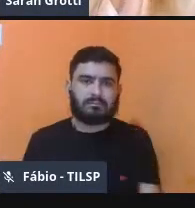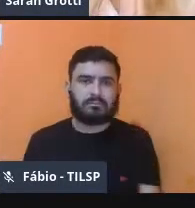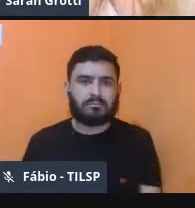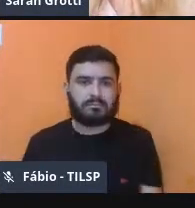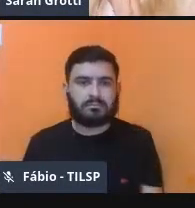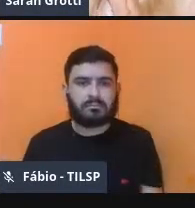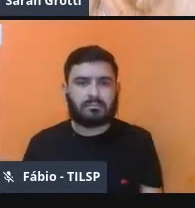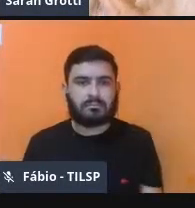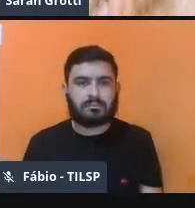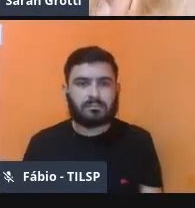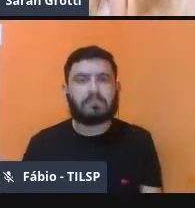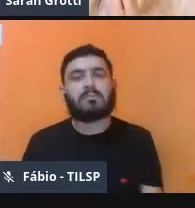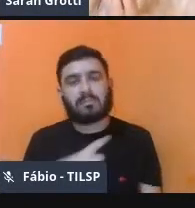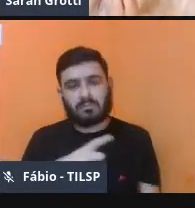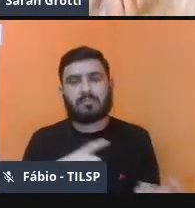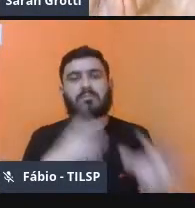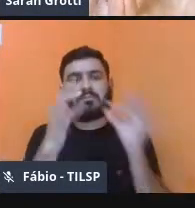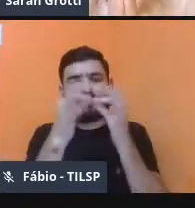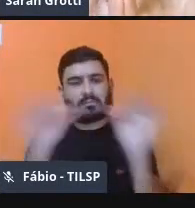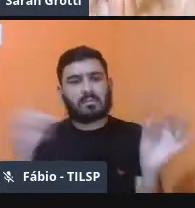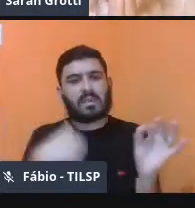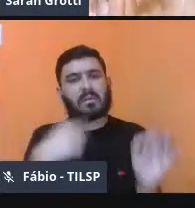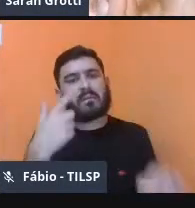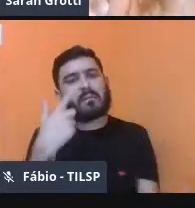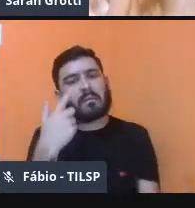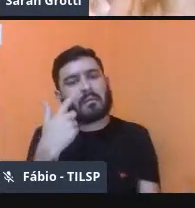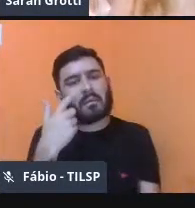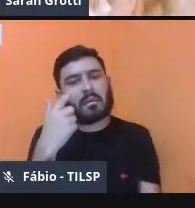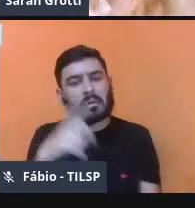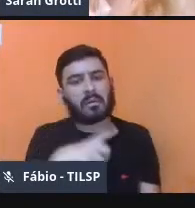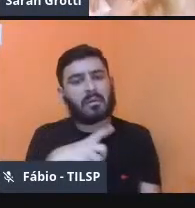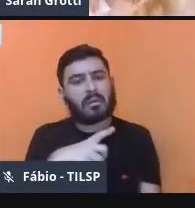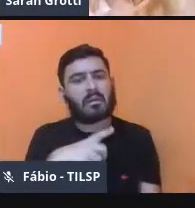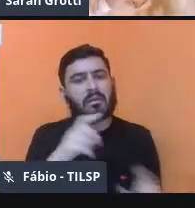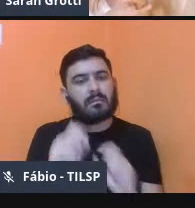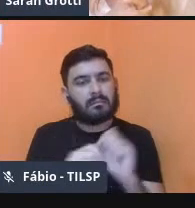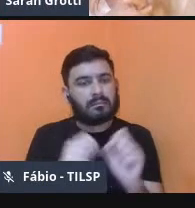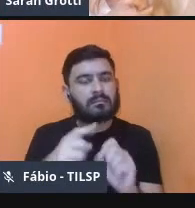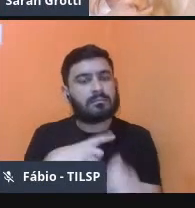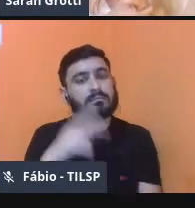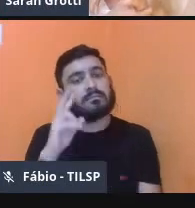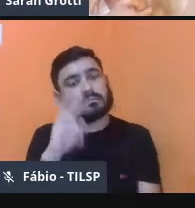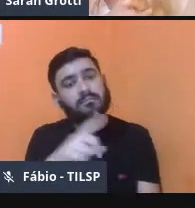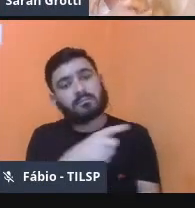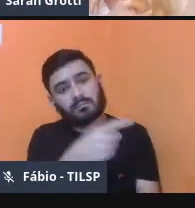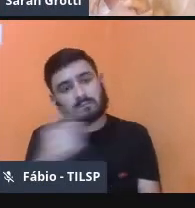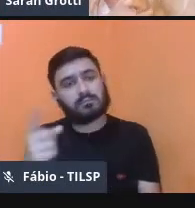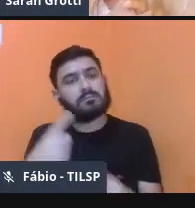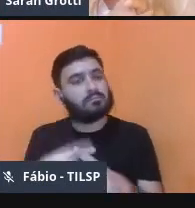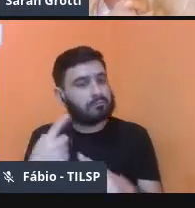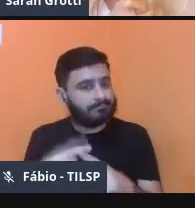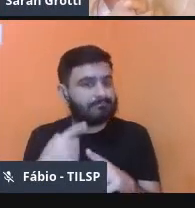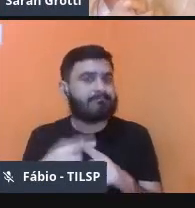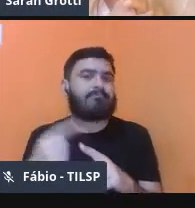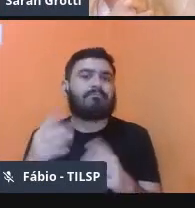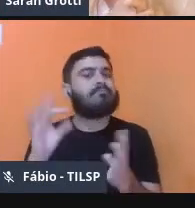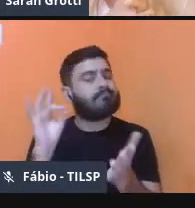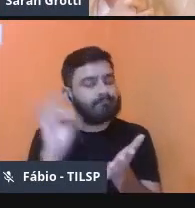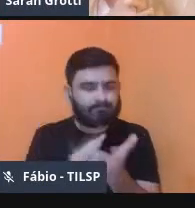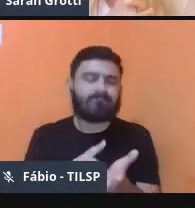E tem uma frase que eu vi recentemente, essa frase mexeu muito comigo, eu trouxe para vocês, porque realmente é